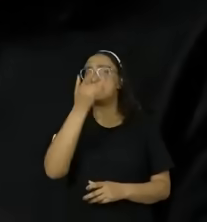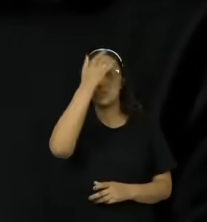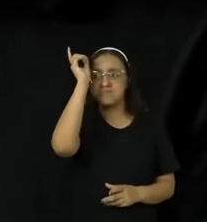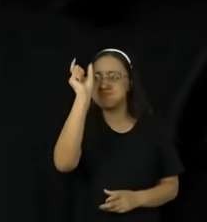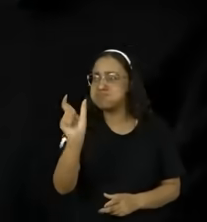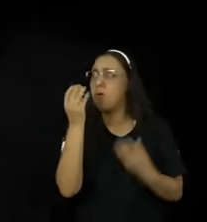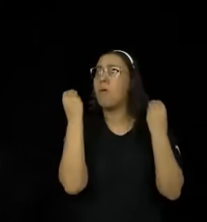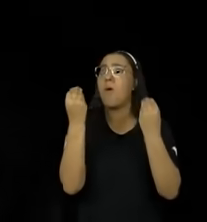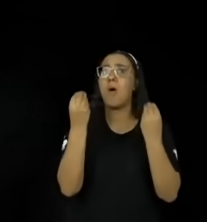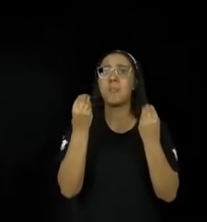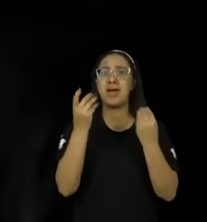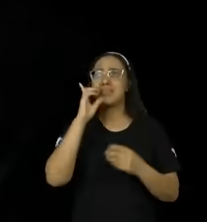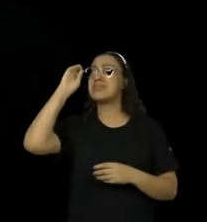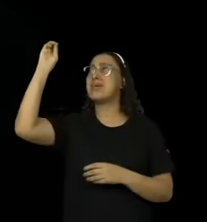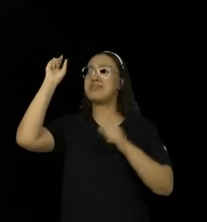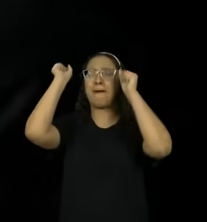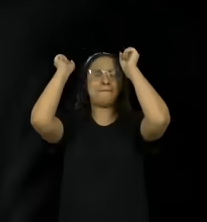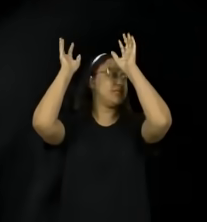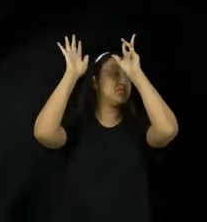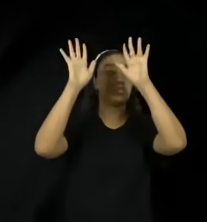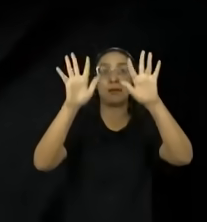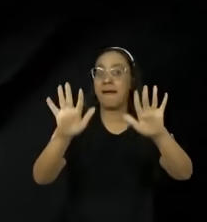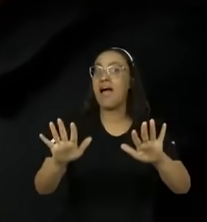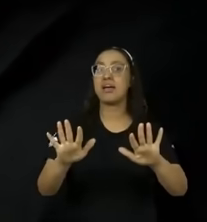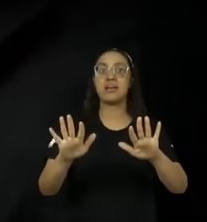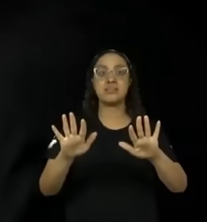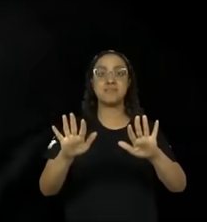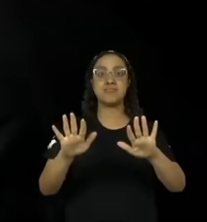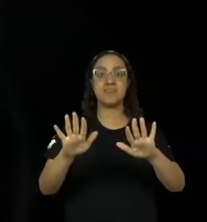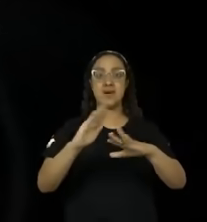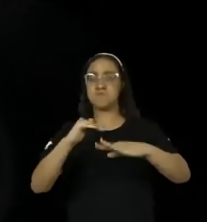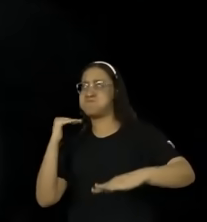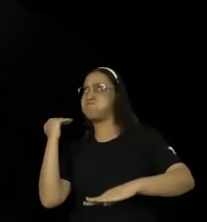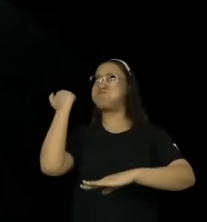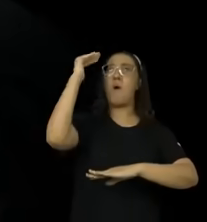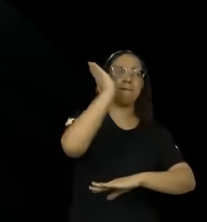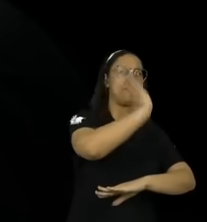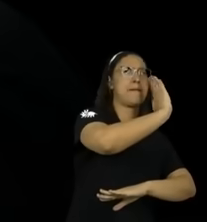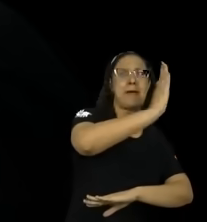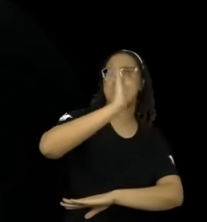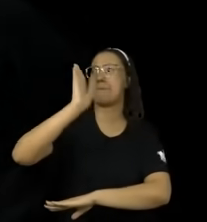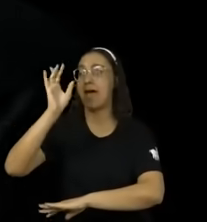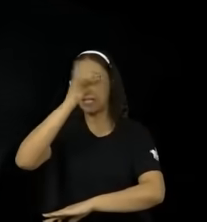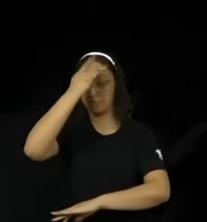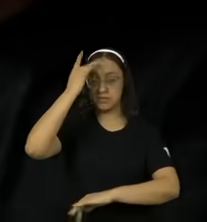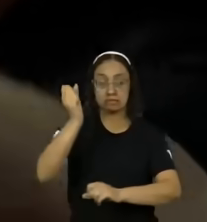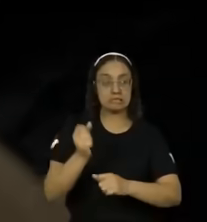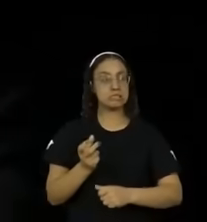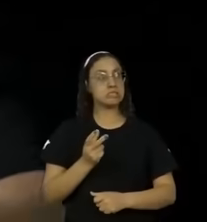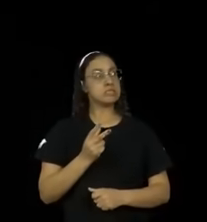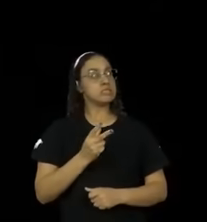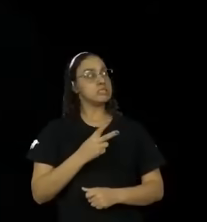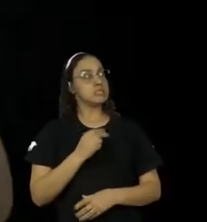Eu quero declarar que aquilo que Deus vai derramar na sua vida vai superar aquilo que fizeram com você ao longo do caminho. Eu quero declarar que